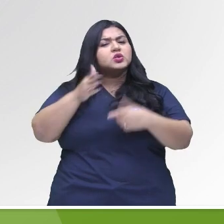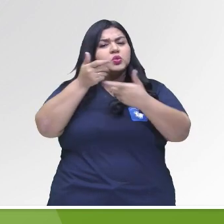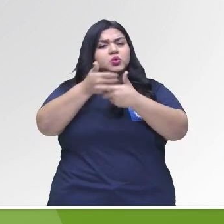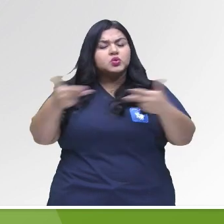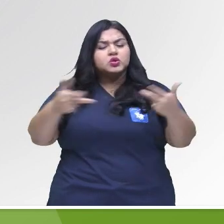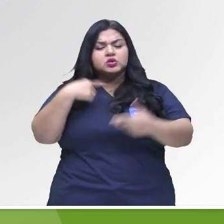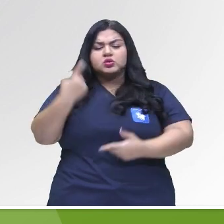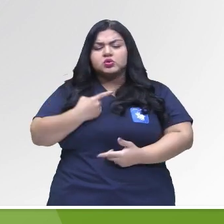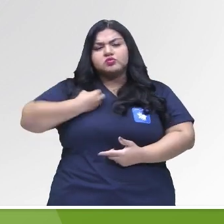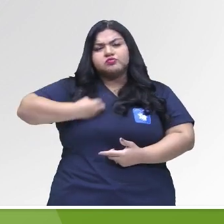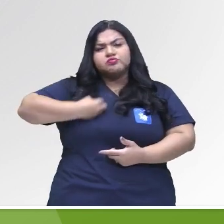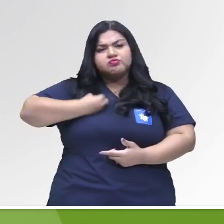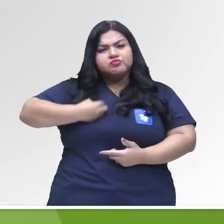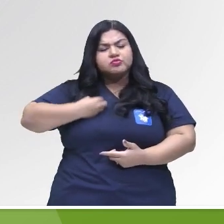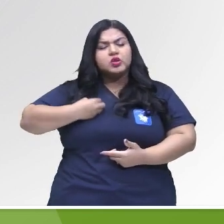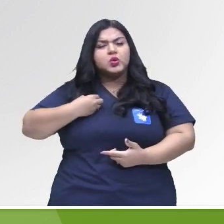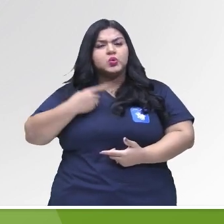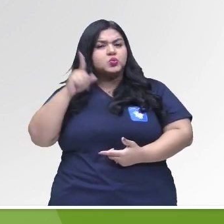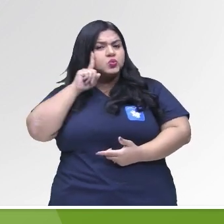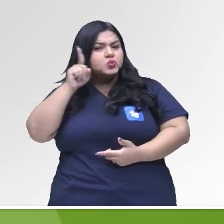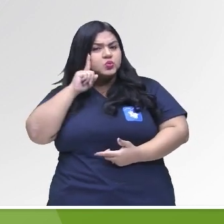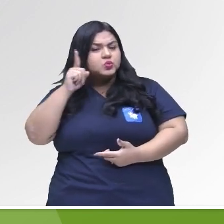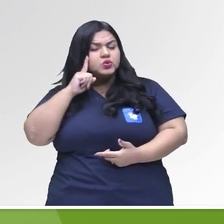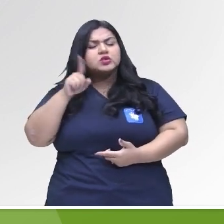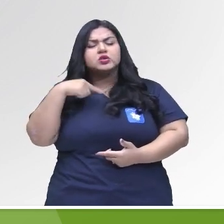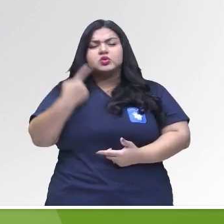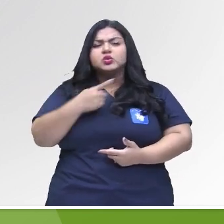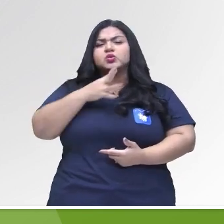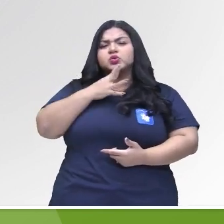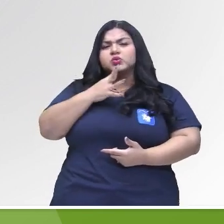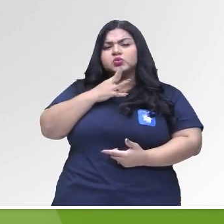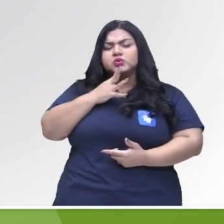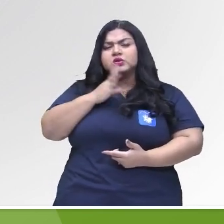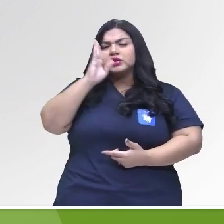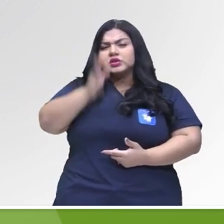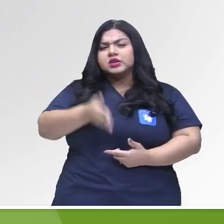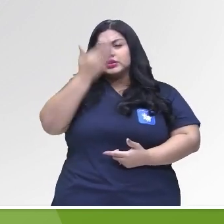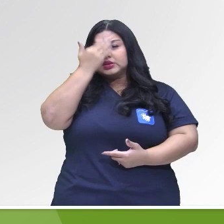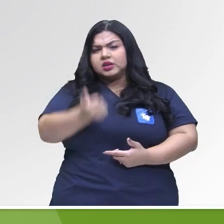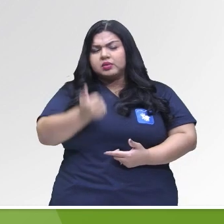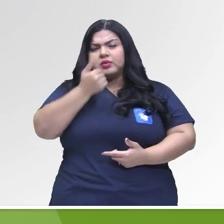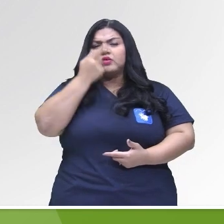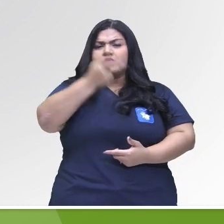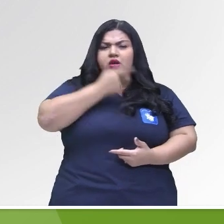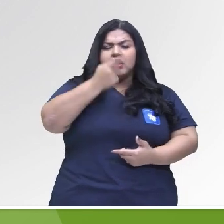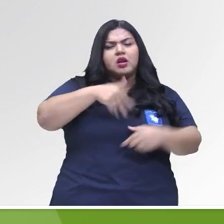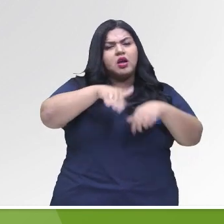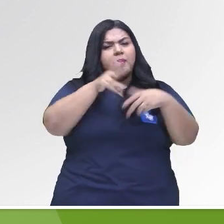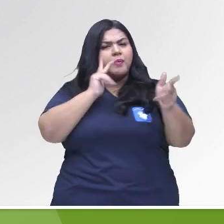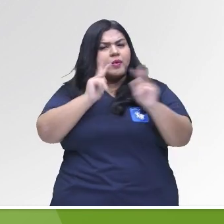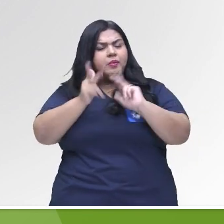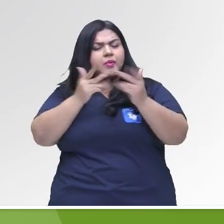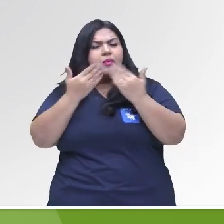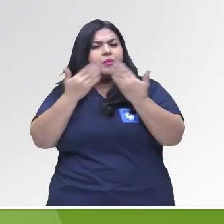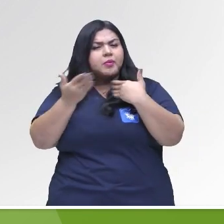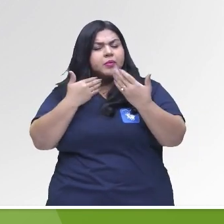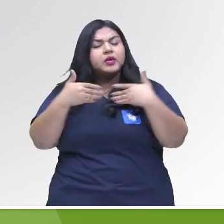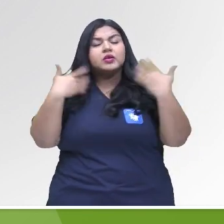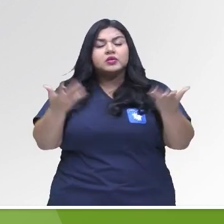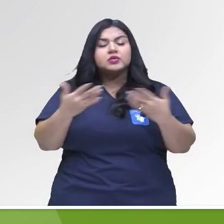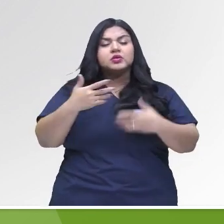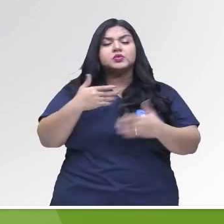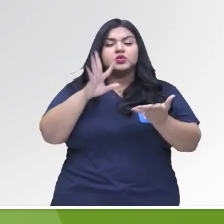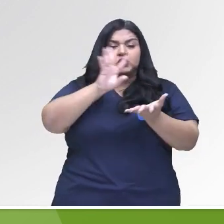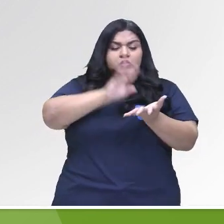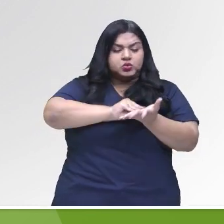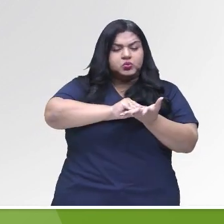nosso dia a dia, já são coisas que a gente conhece, já sabe falar, já sabe conversar sobre isso, E os polímeros, gente,